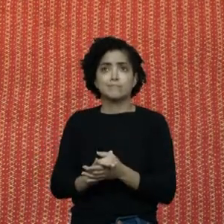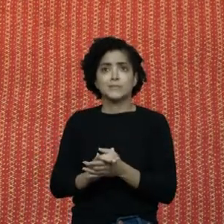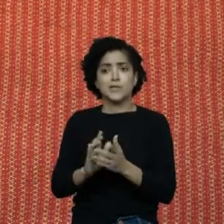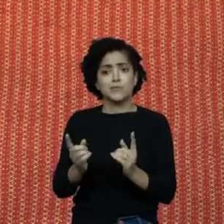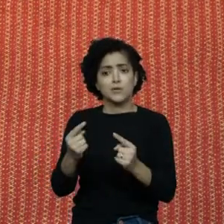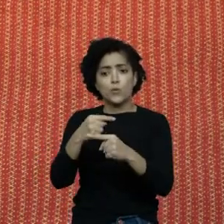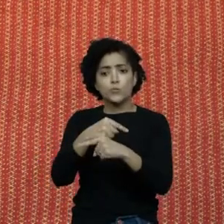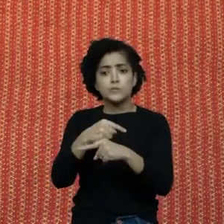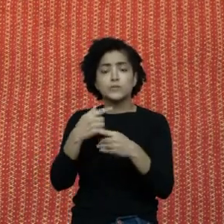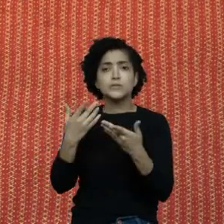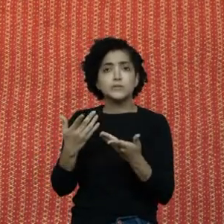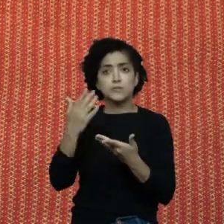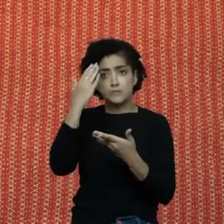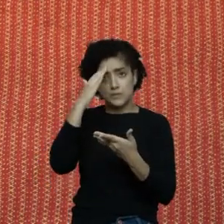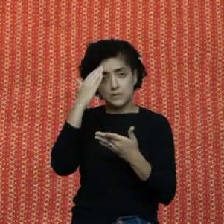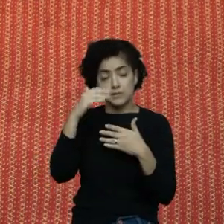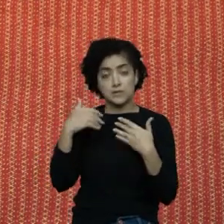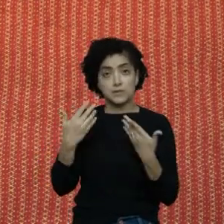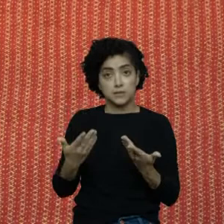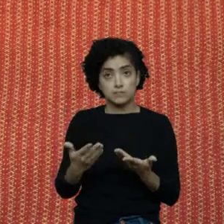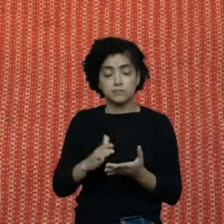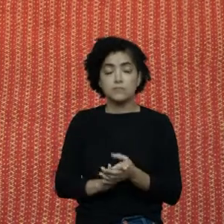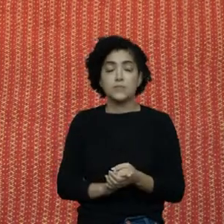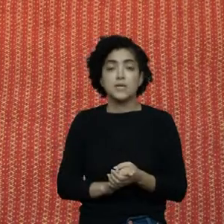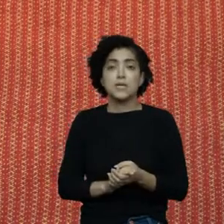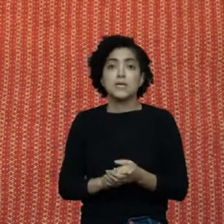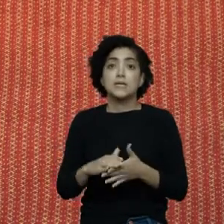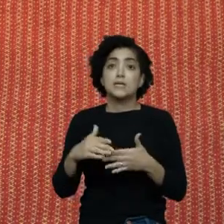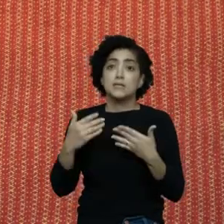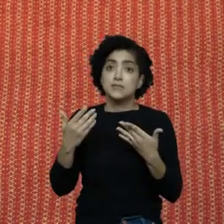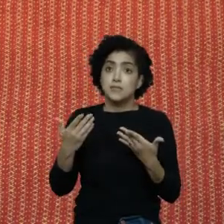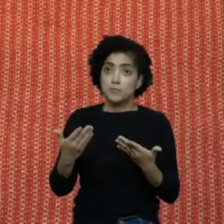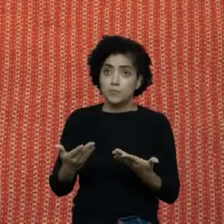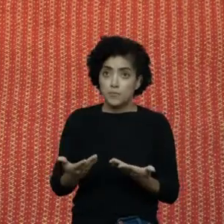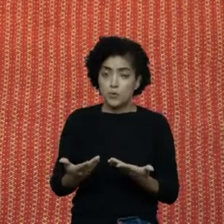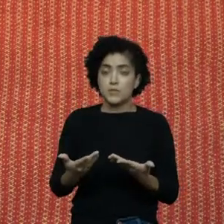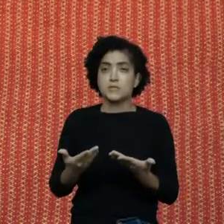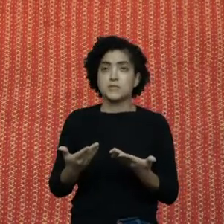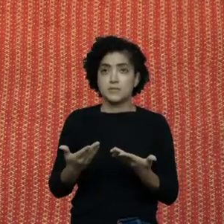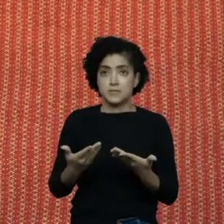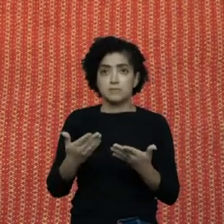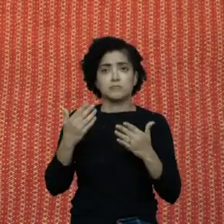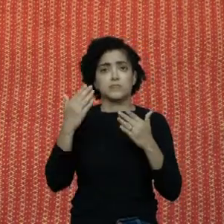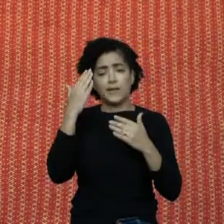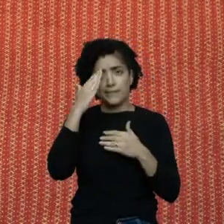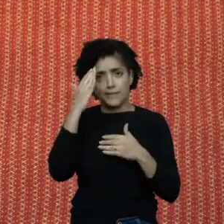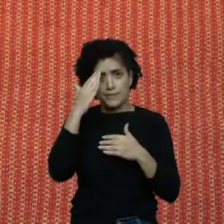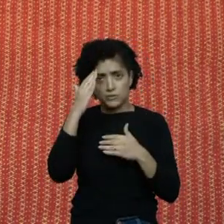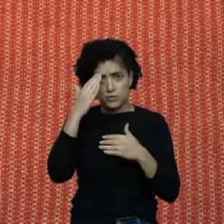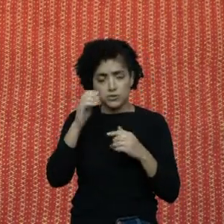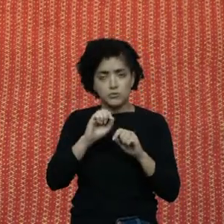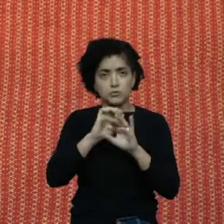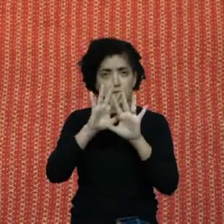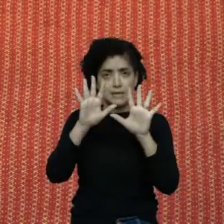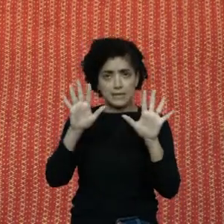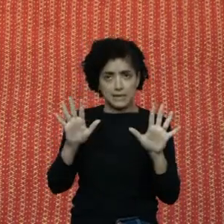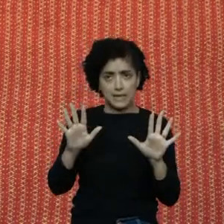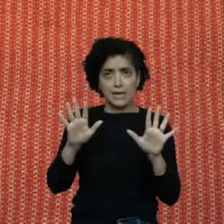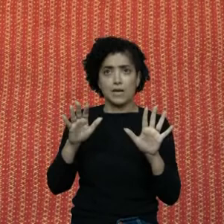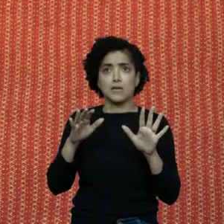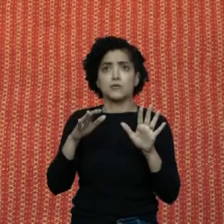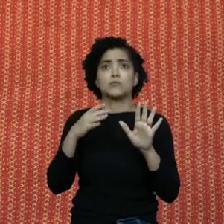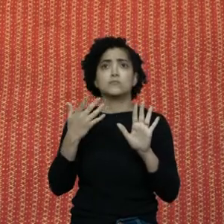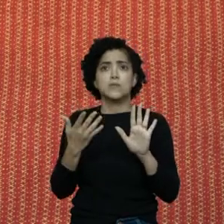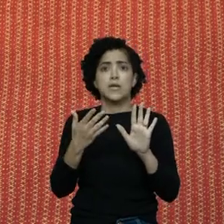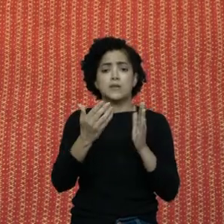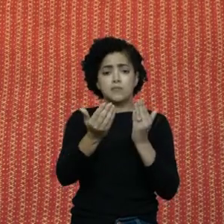nós temos que entender Depois tinha o presidente uma vez que isso está entendido existem a aparecer já